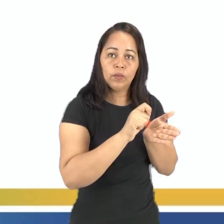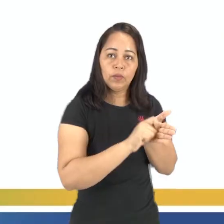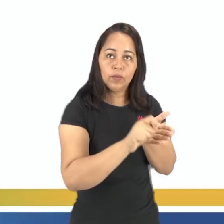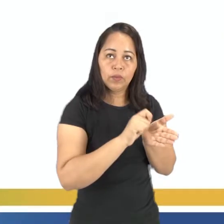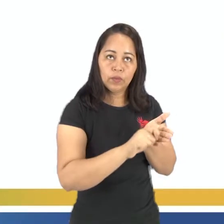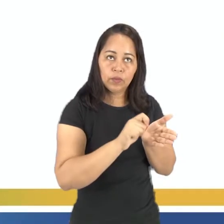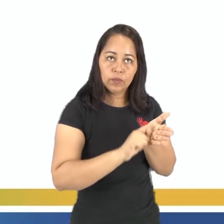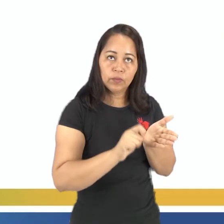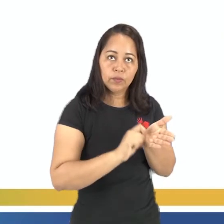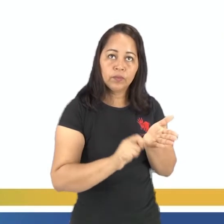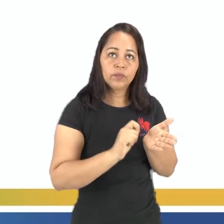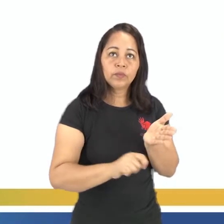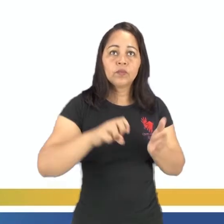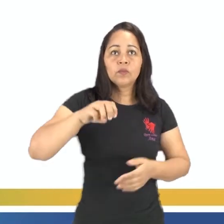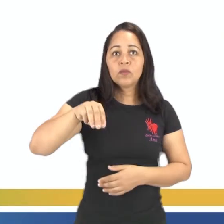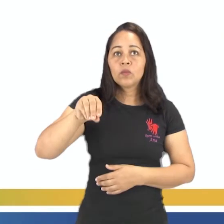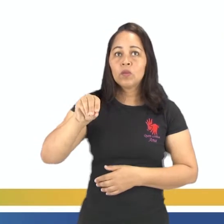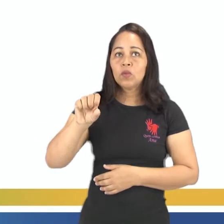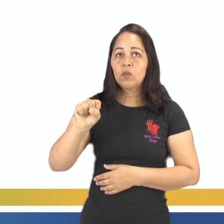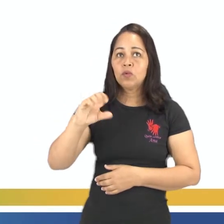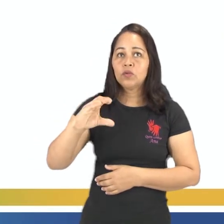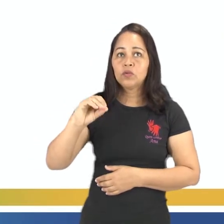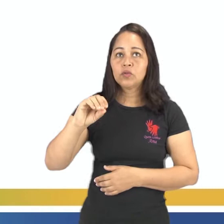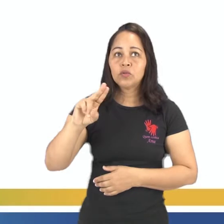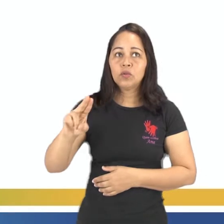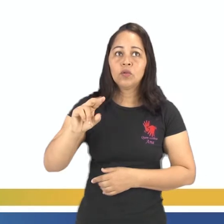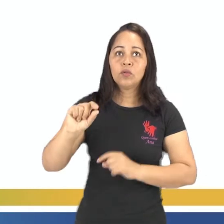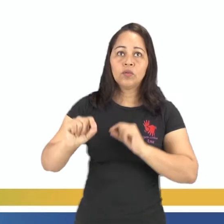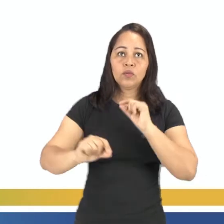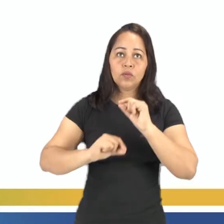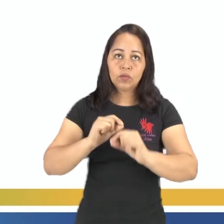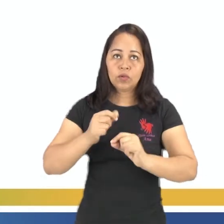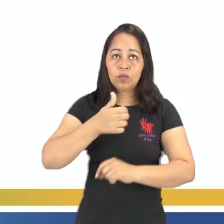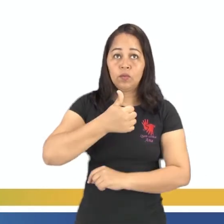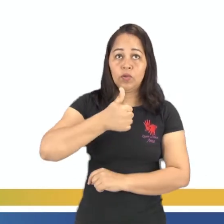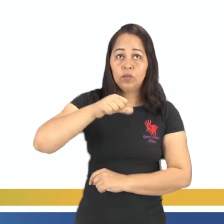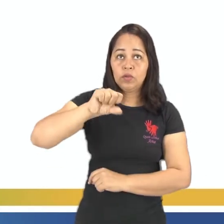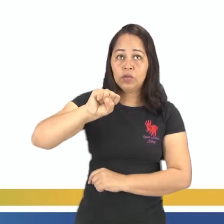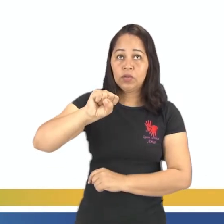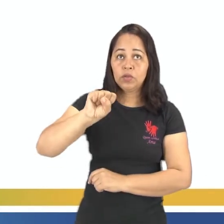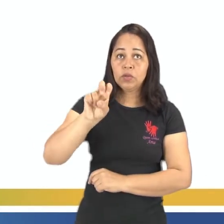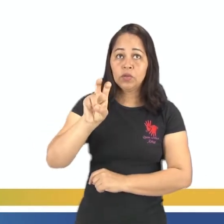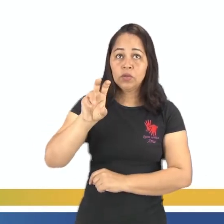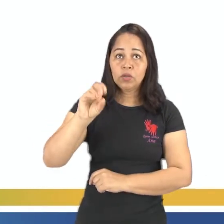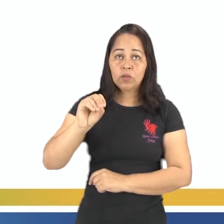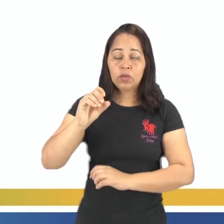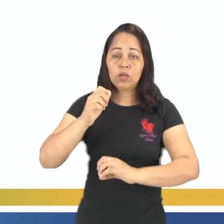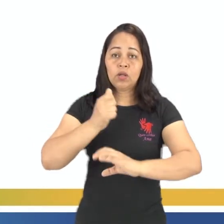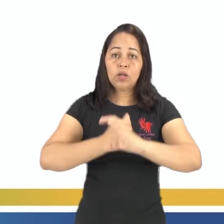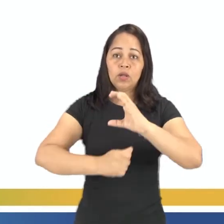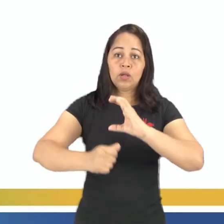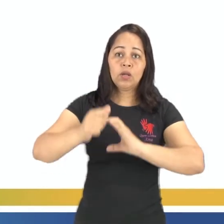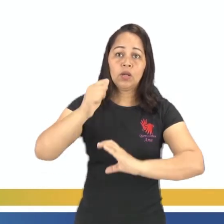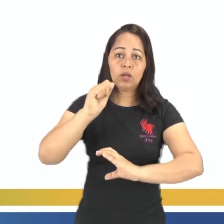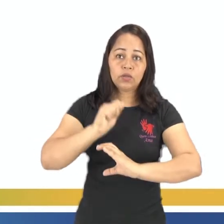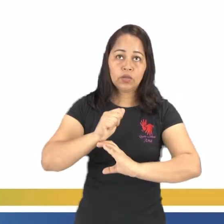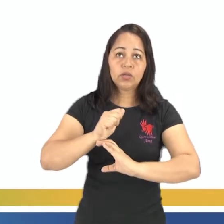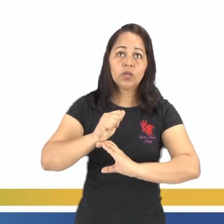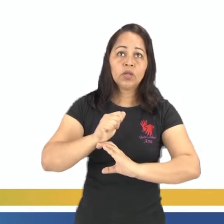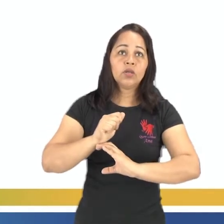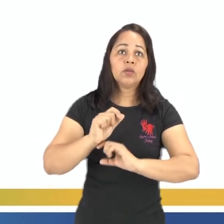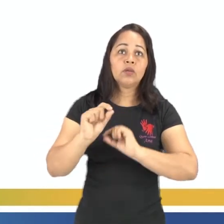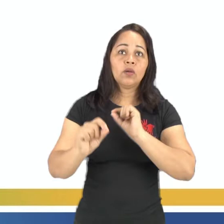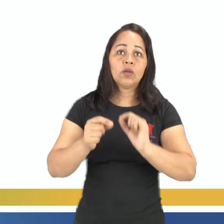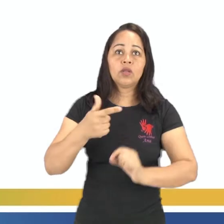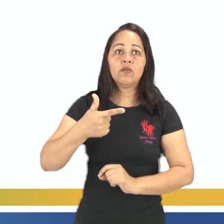do ano de 1850 a.C., onde encontramos um contexto matemático que contém 25 problemas